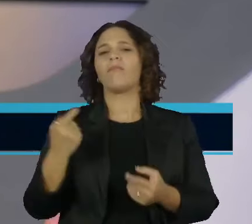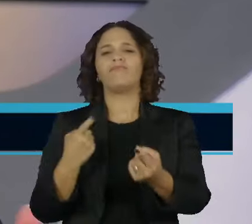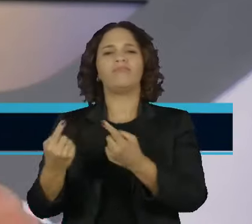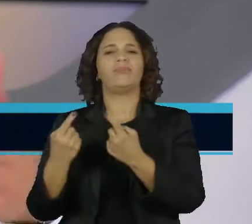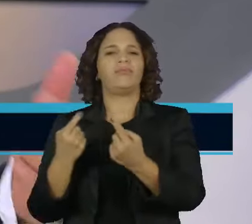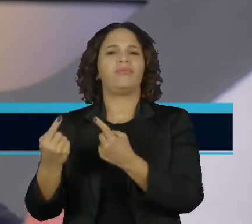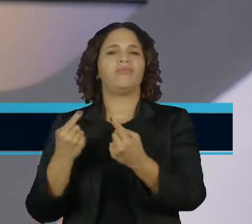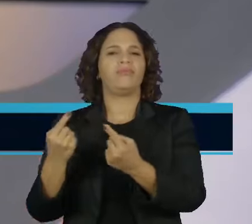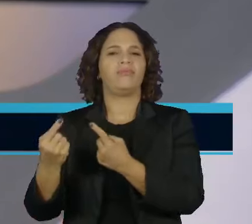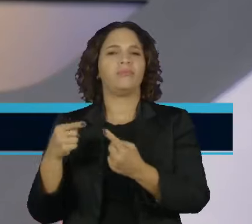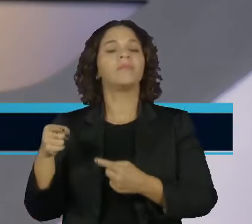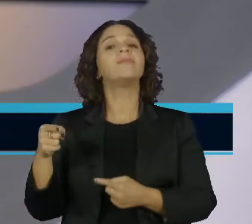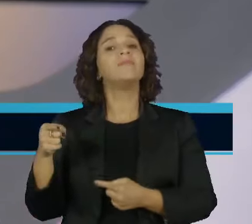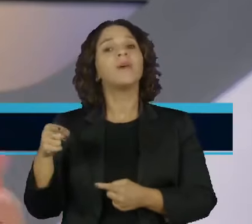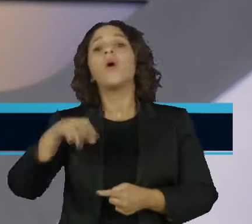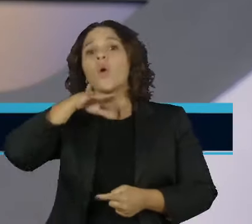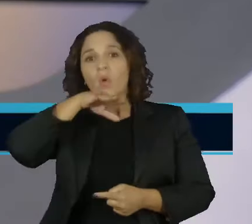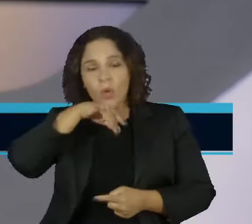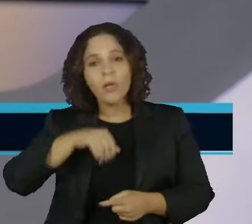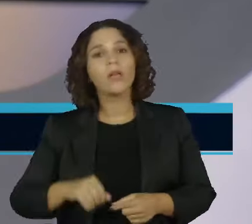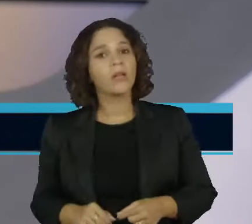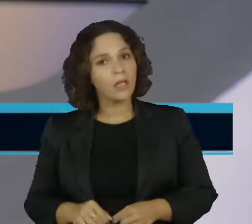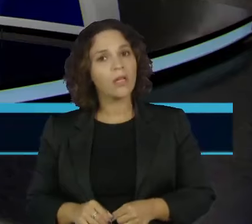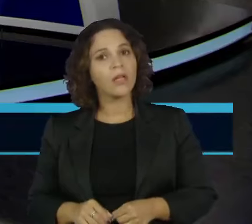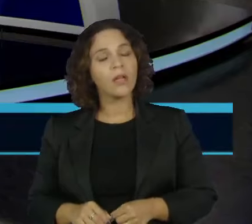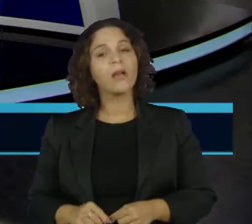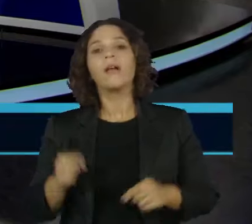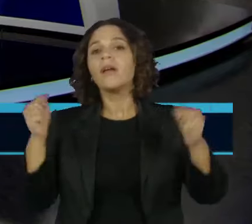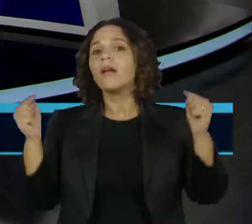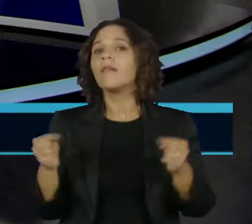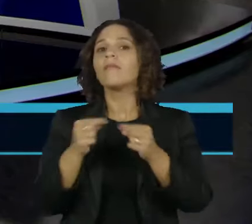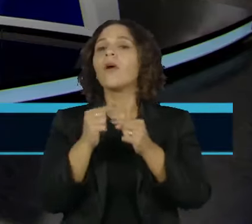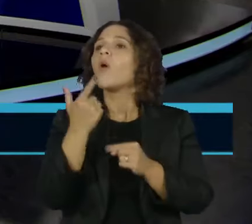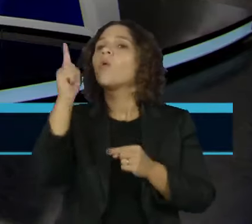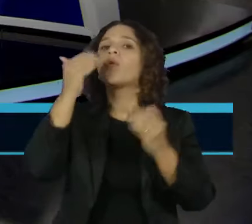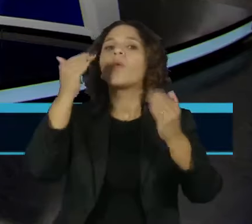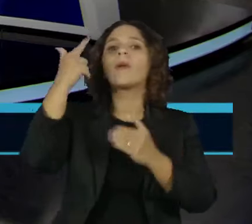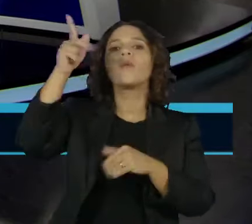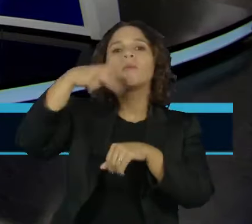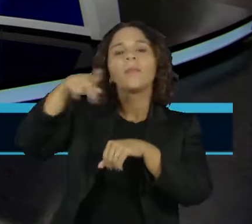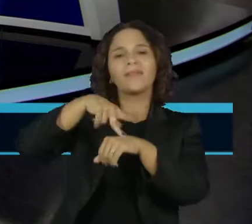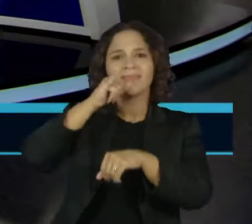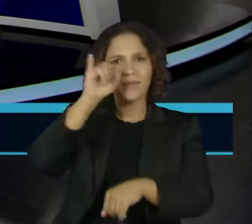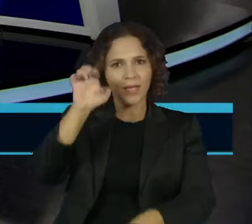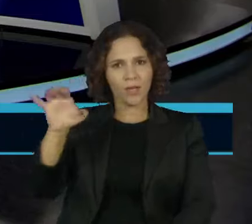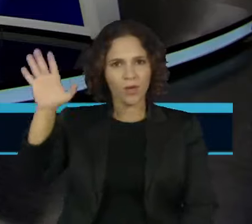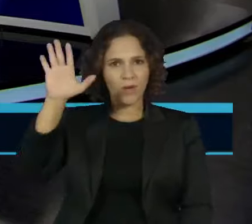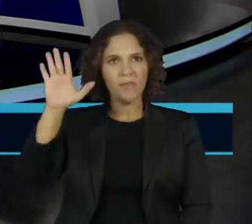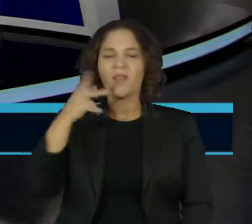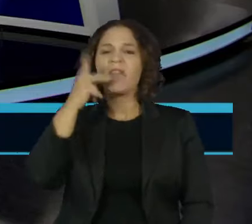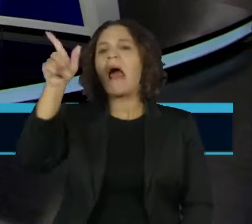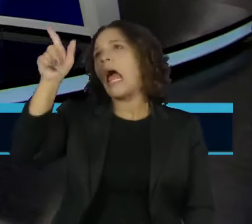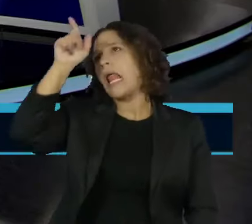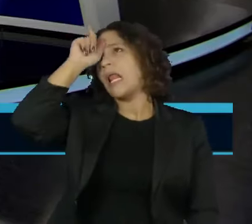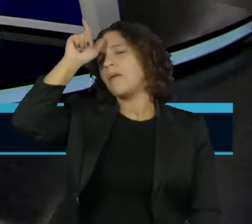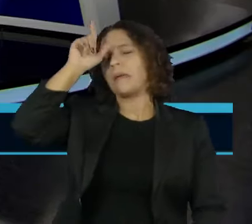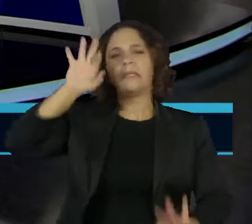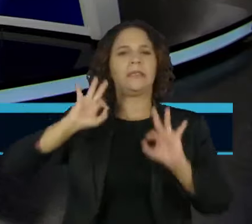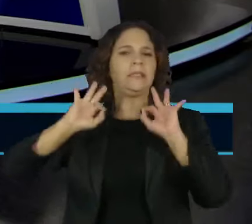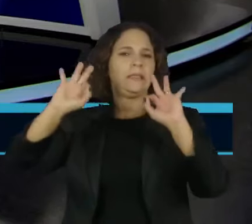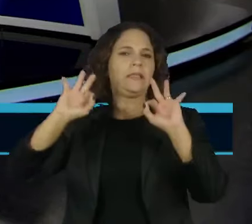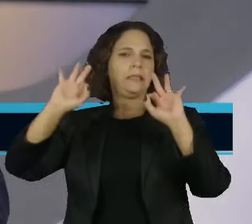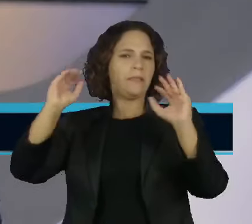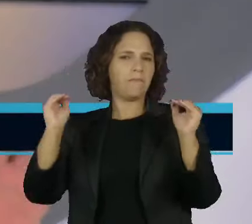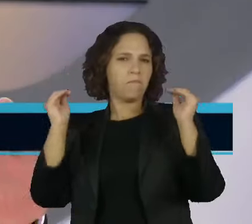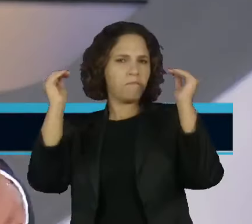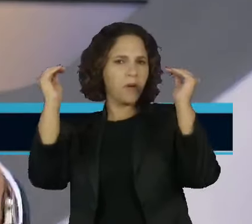do Brasil, são muito ruins, perto da necessidade que você tem de ver outros países. Você vai na Europa, eu não estou falando para ir na Alemanha e ver as autobahns